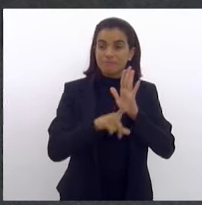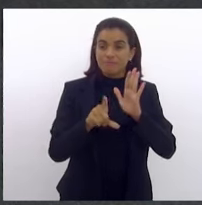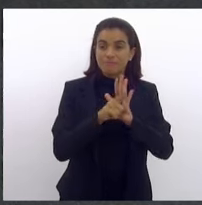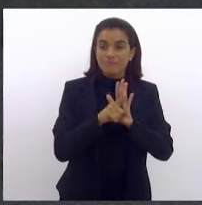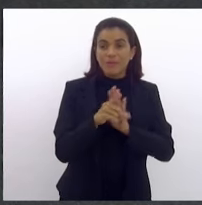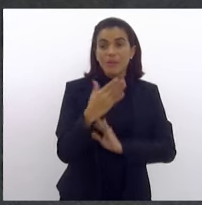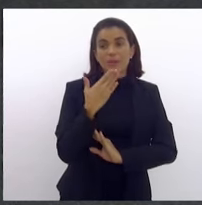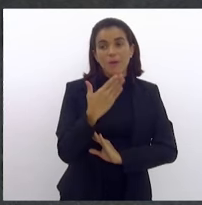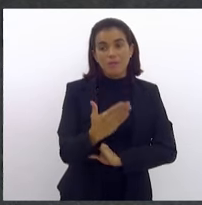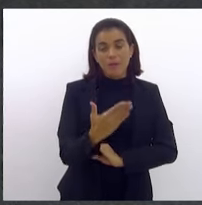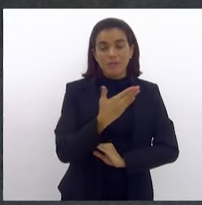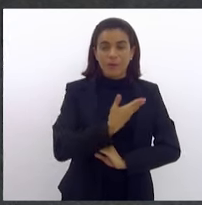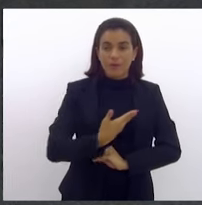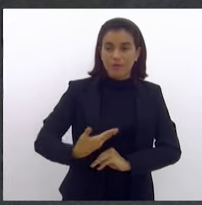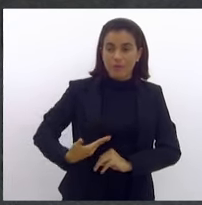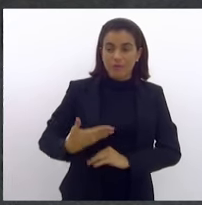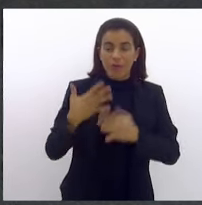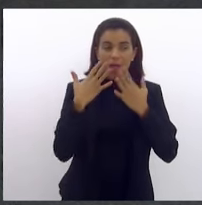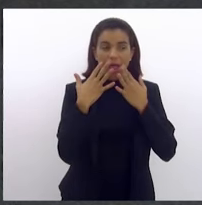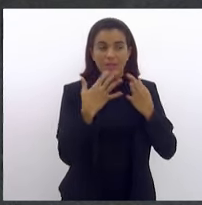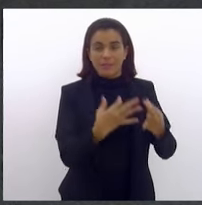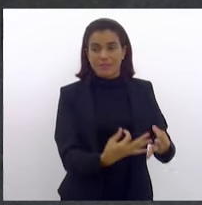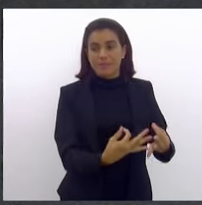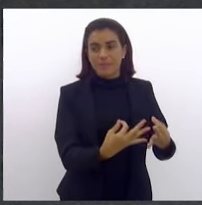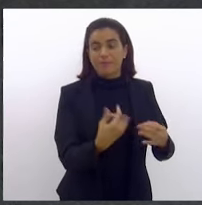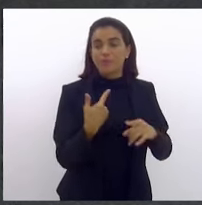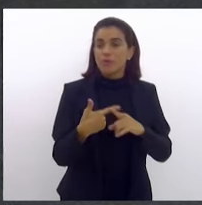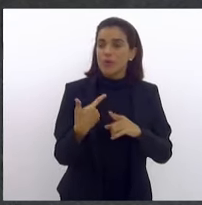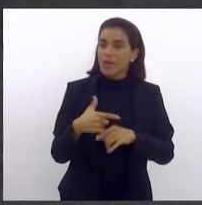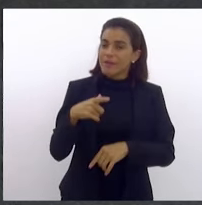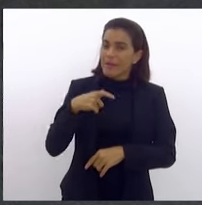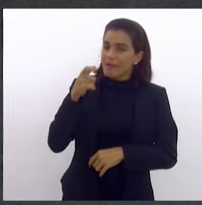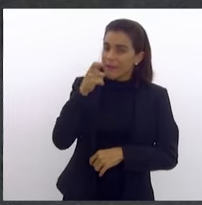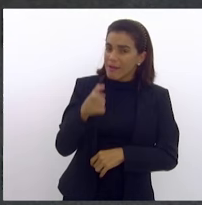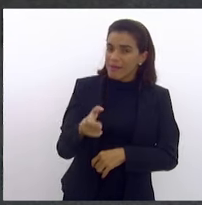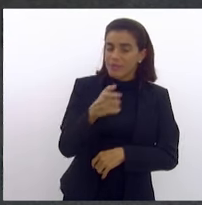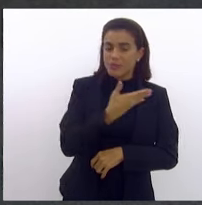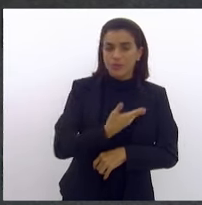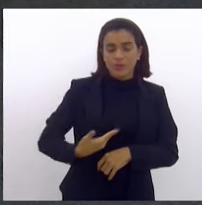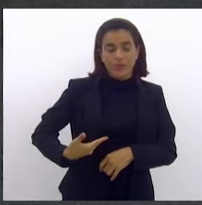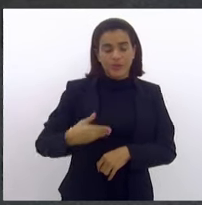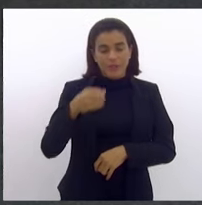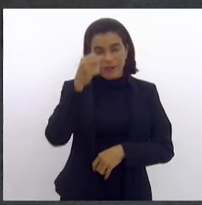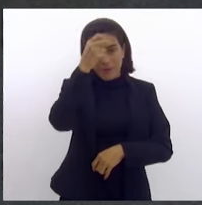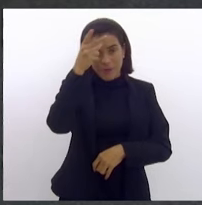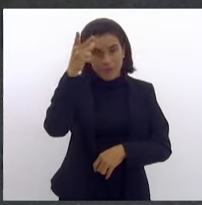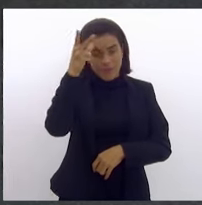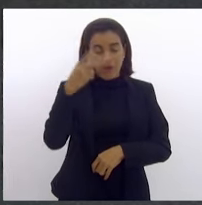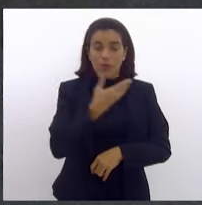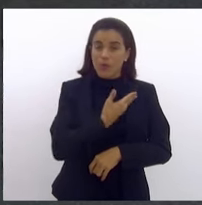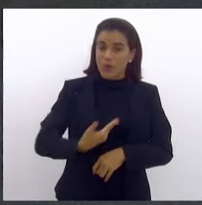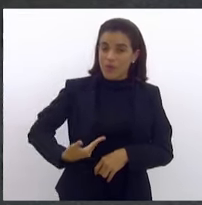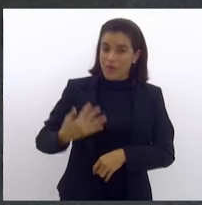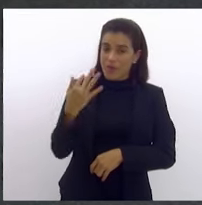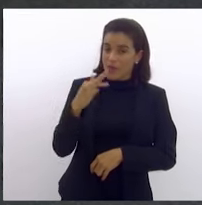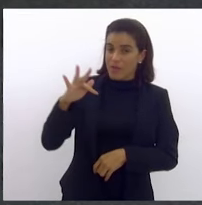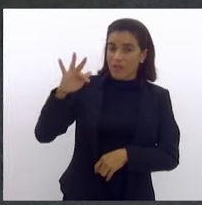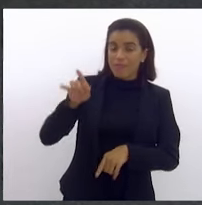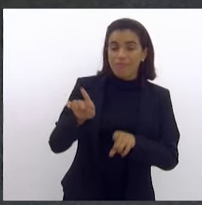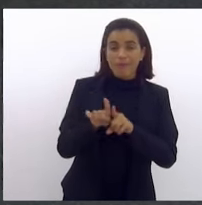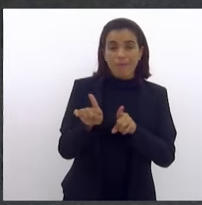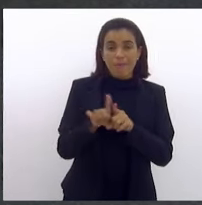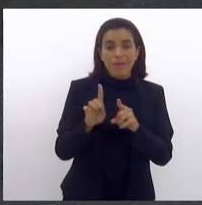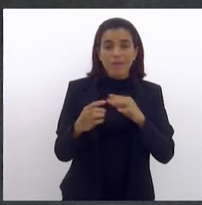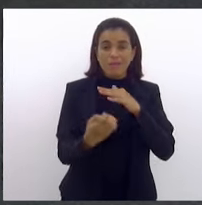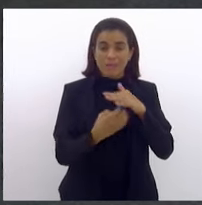eu peço aqui ao governador uma atenção, porque isso tem interesse do governo municipal, do governo federal e de iniciativas